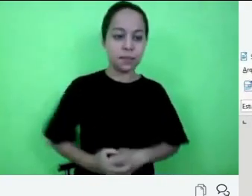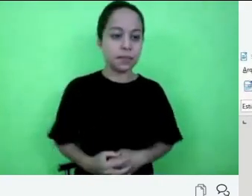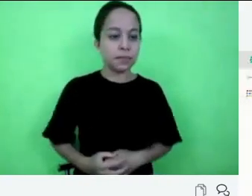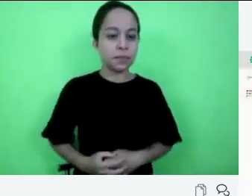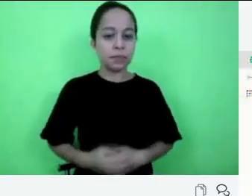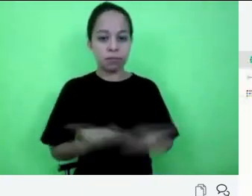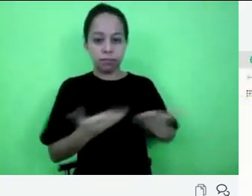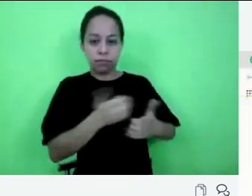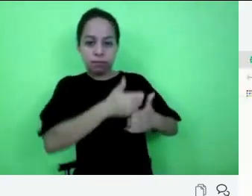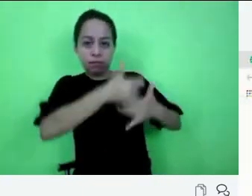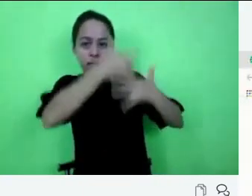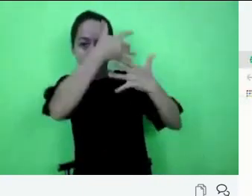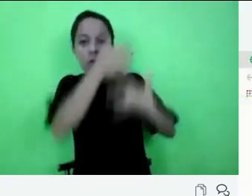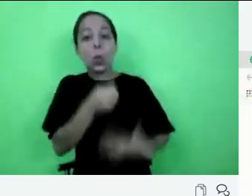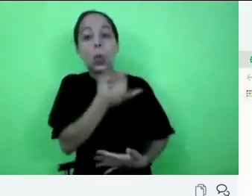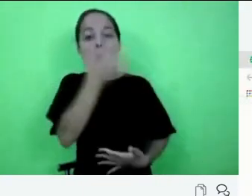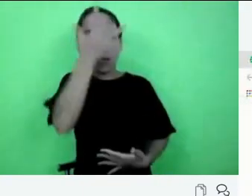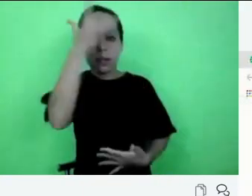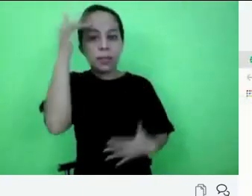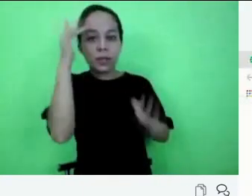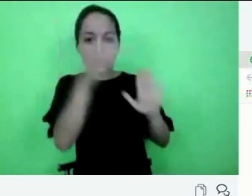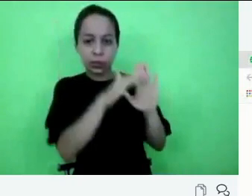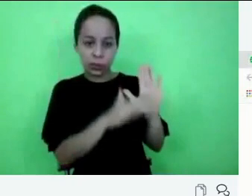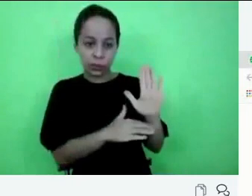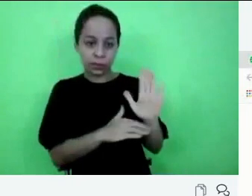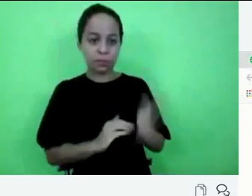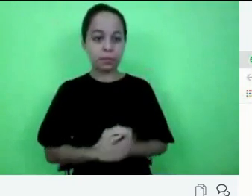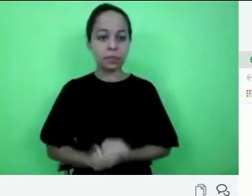Vamos gerar a lista.